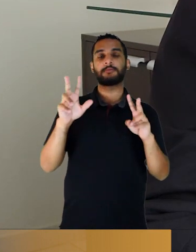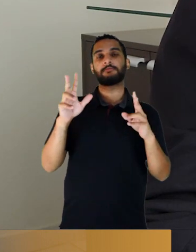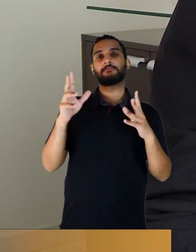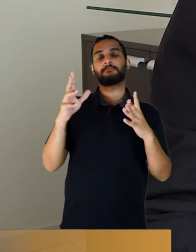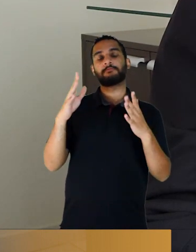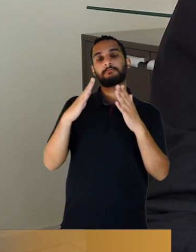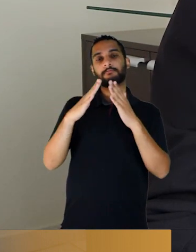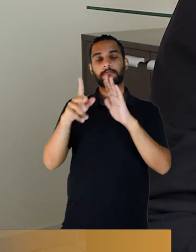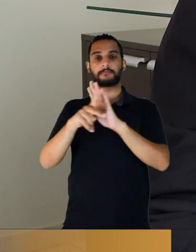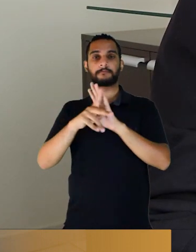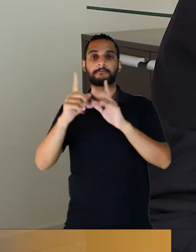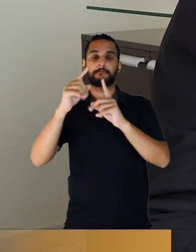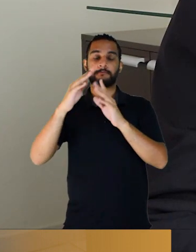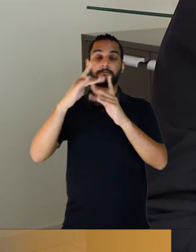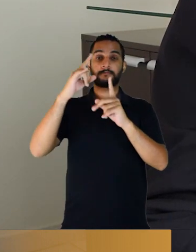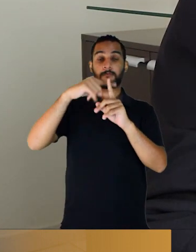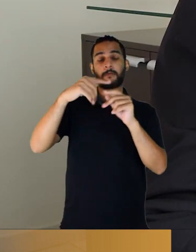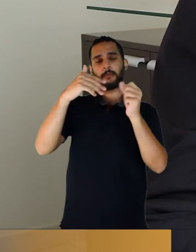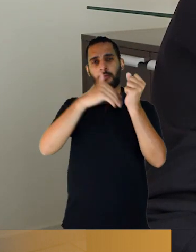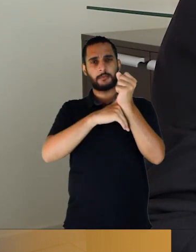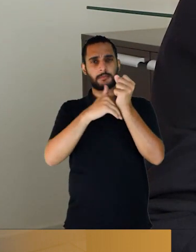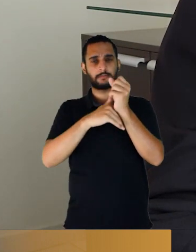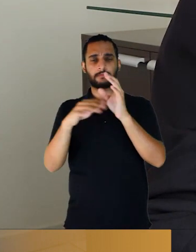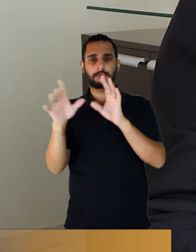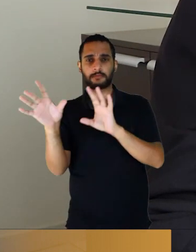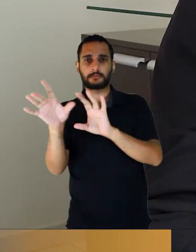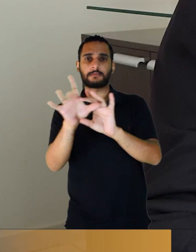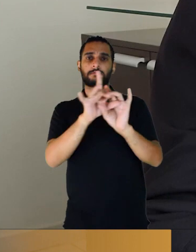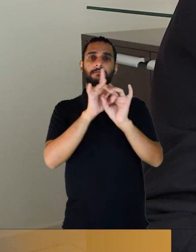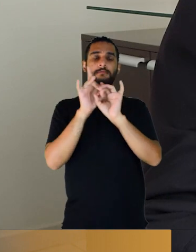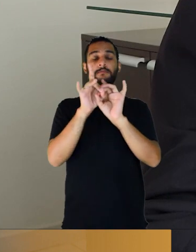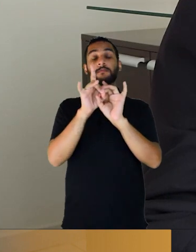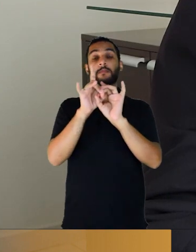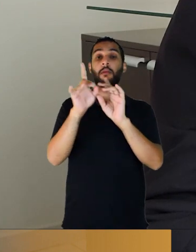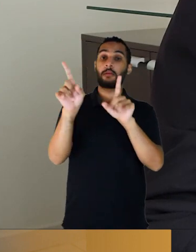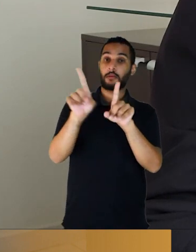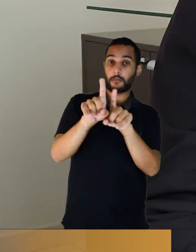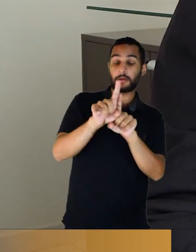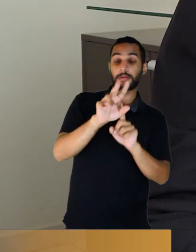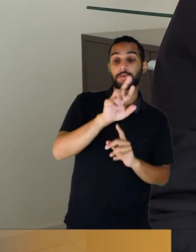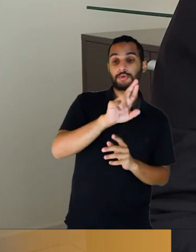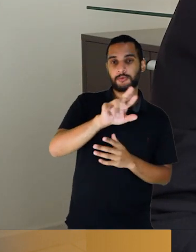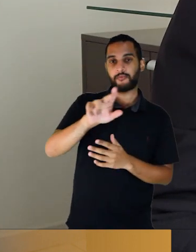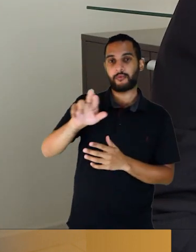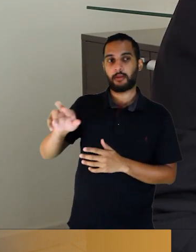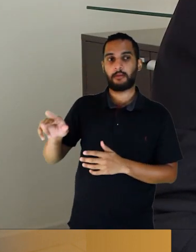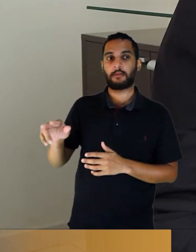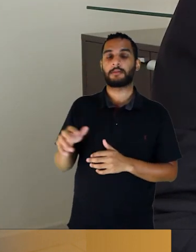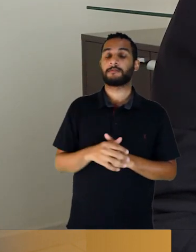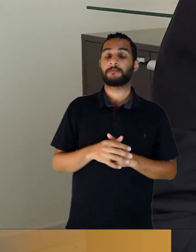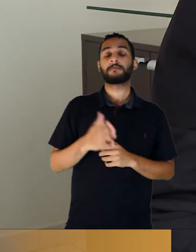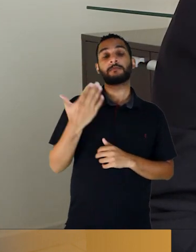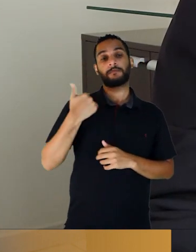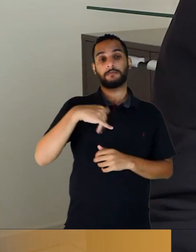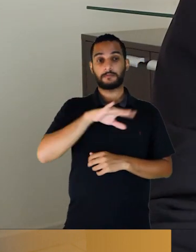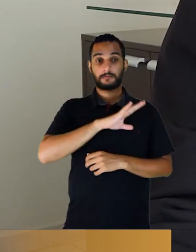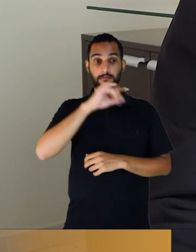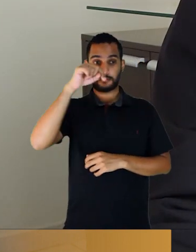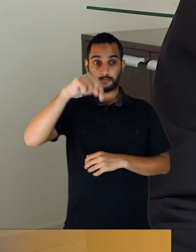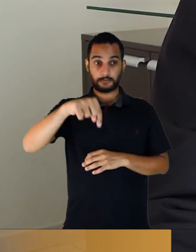fisionomia mais visível da Igreja, o mistério da unidade e